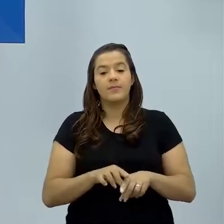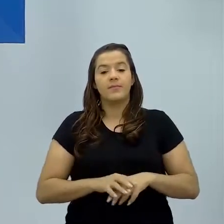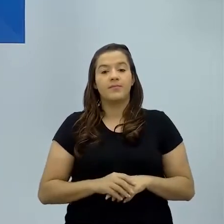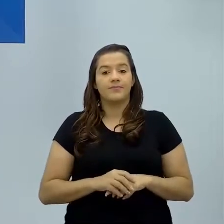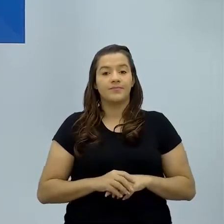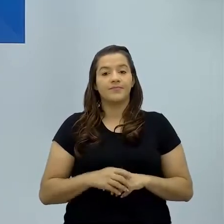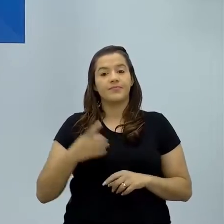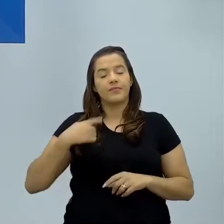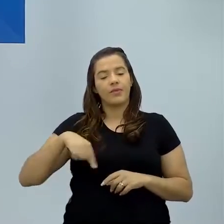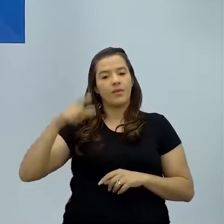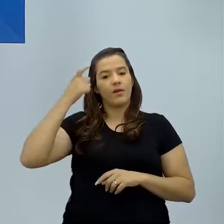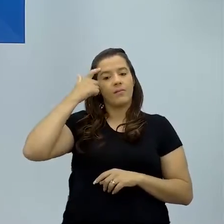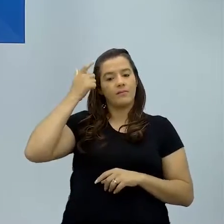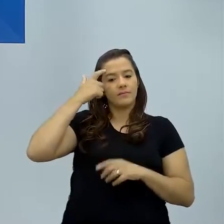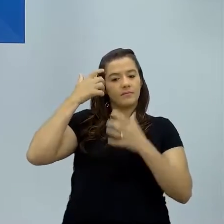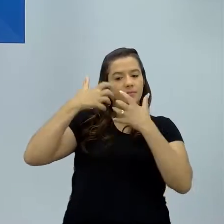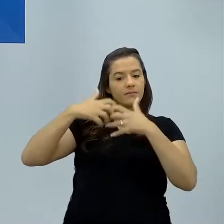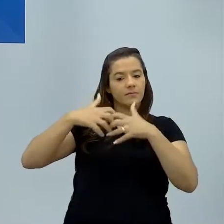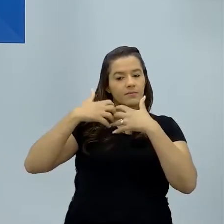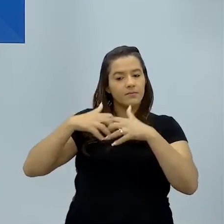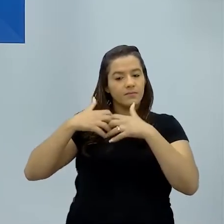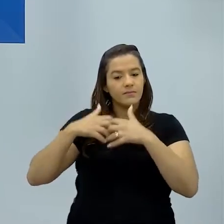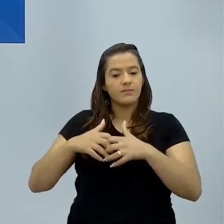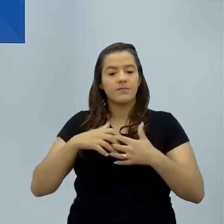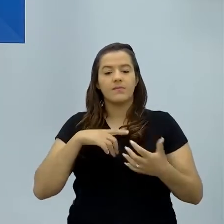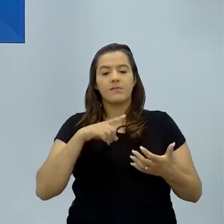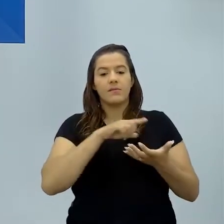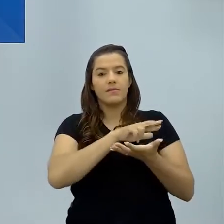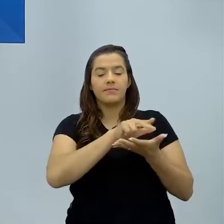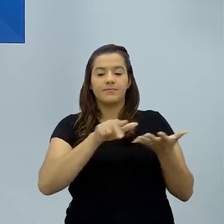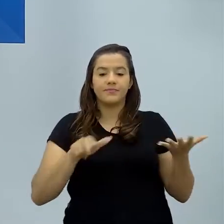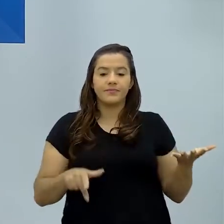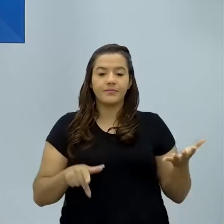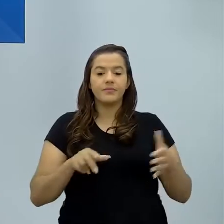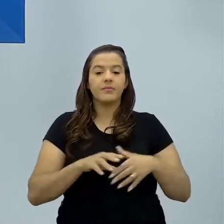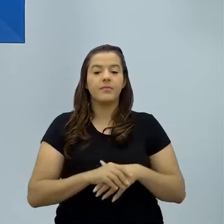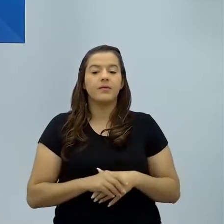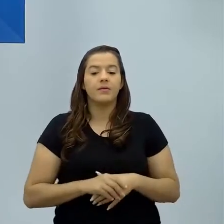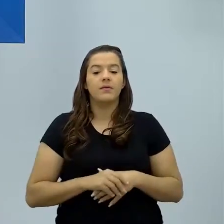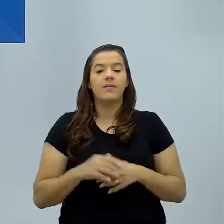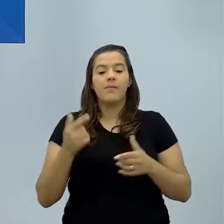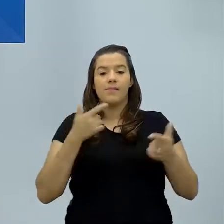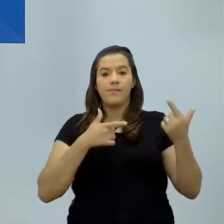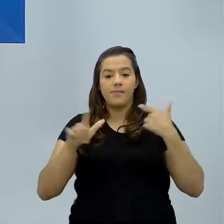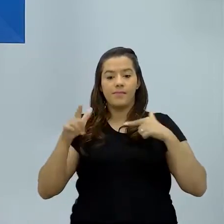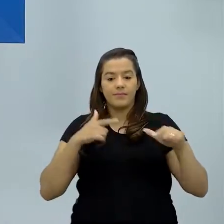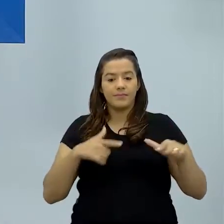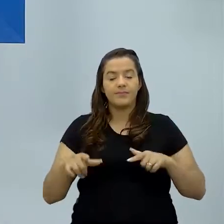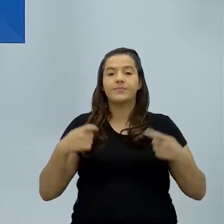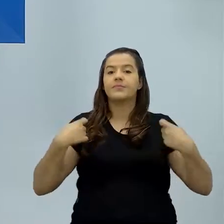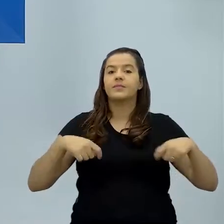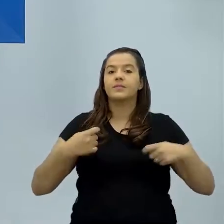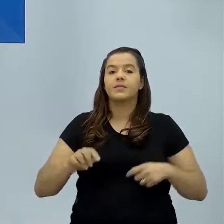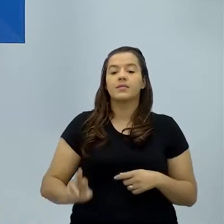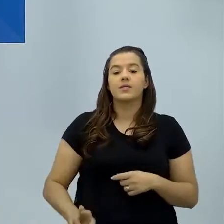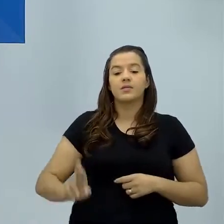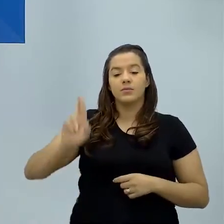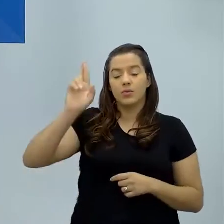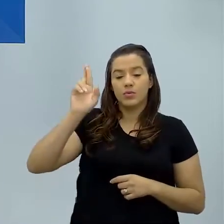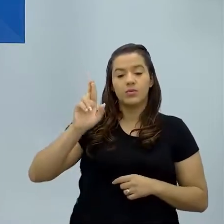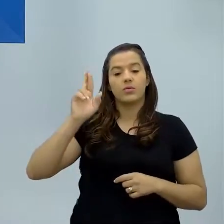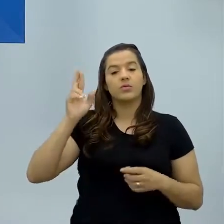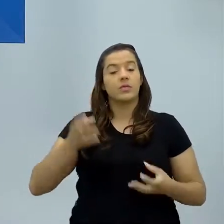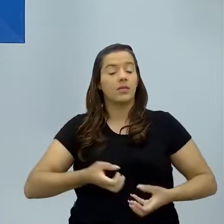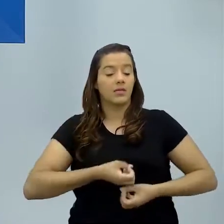questão neurológica, liberação de uma série de neurotransmissores que vão ser responsáveis por liberar